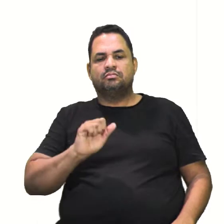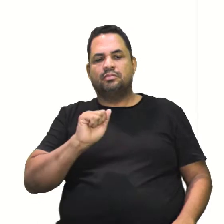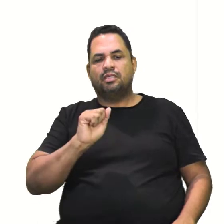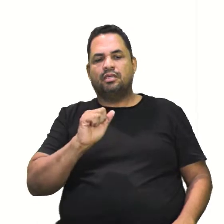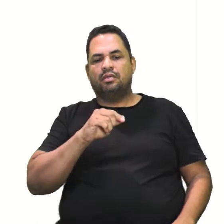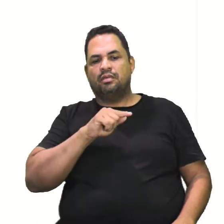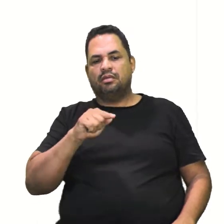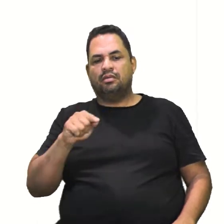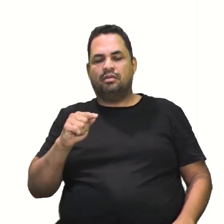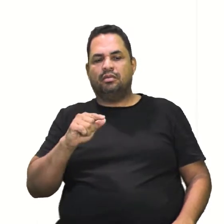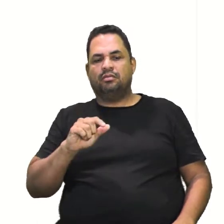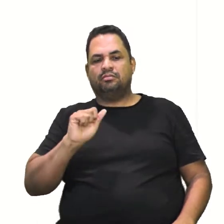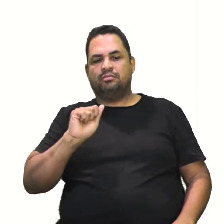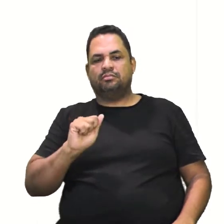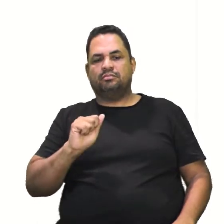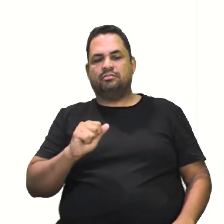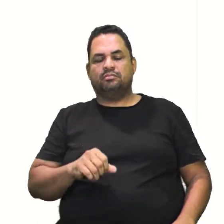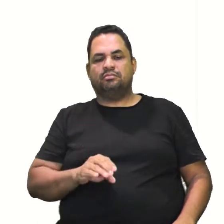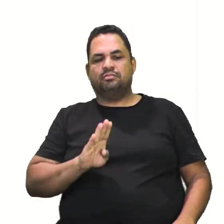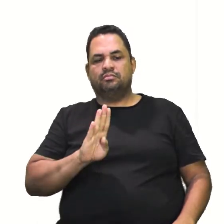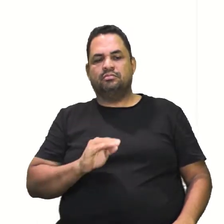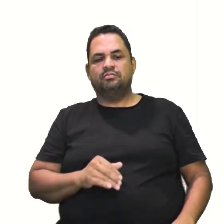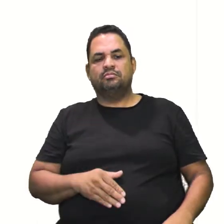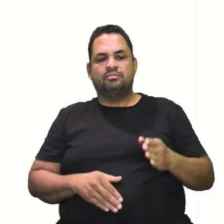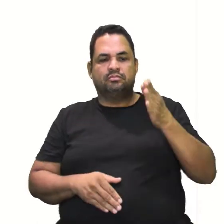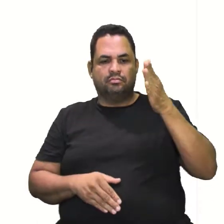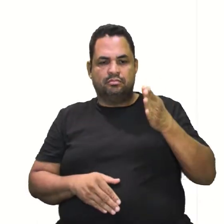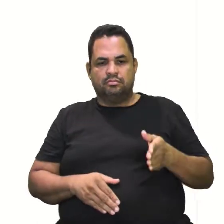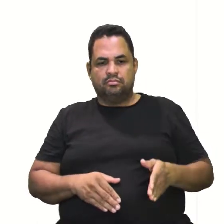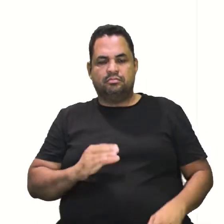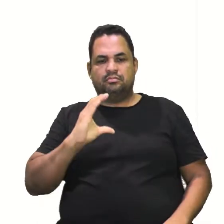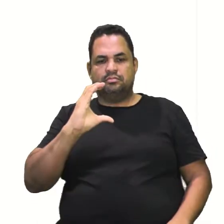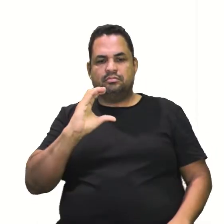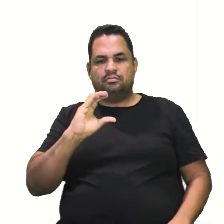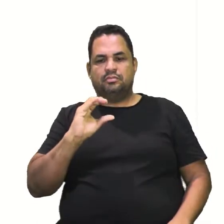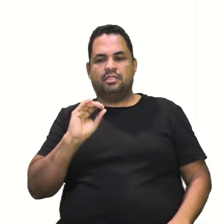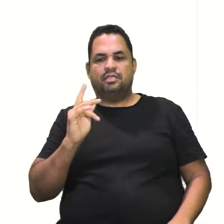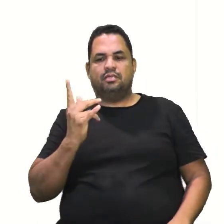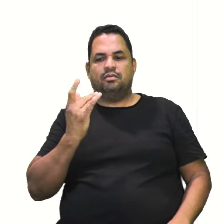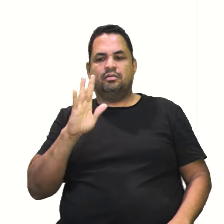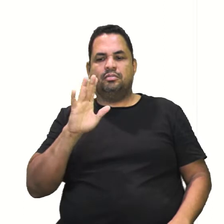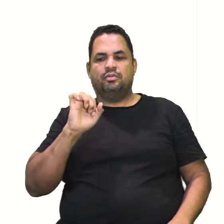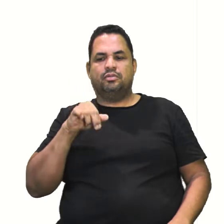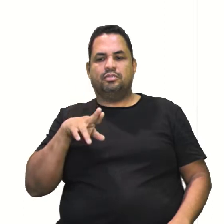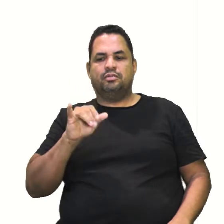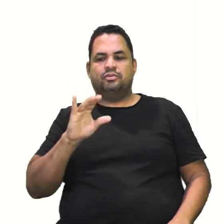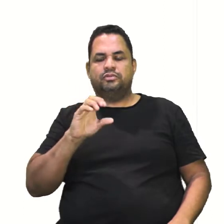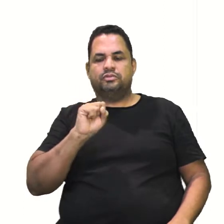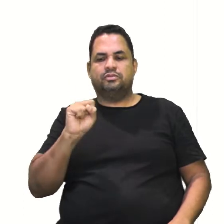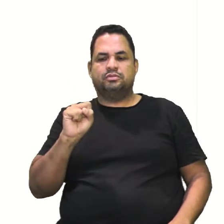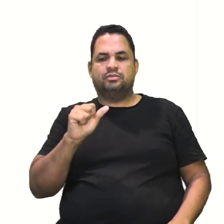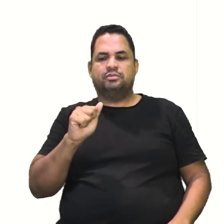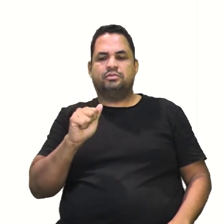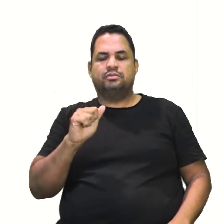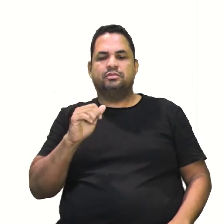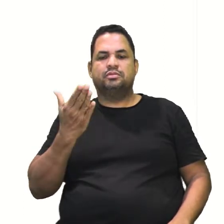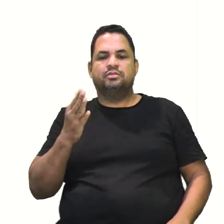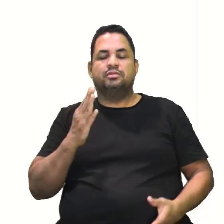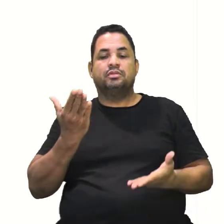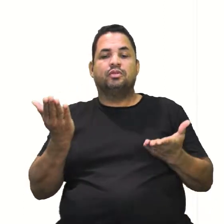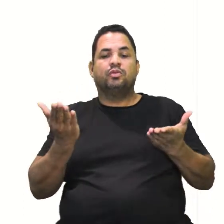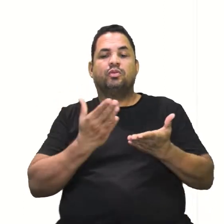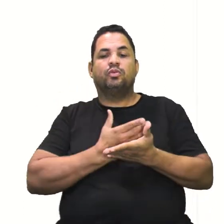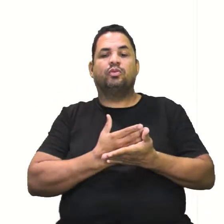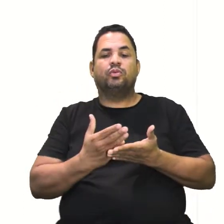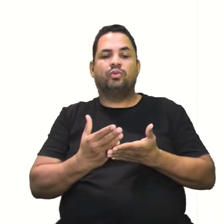O cateto. O B é também outro cateto e o C é a nossa hipotenusa. E aí vocês começam a